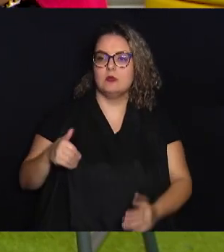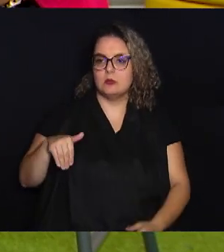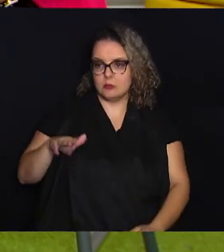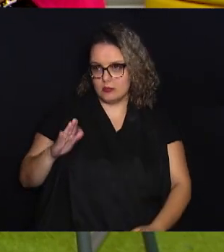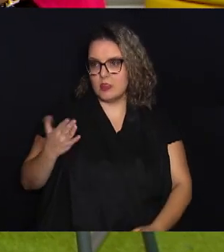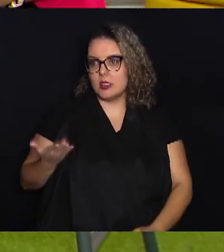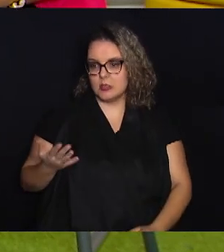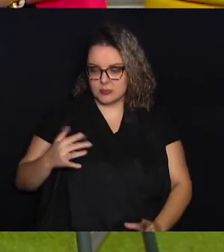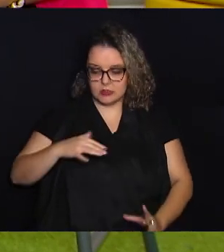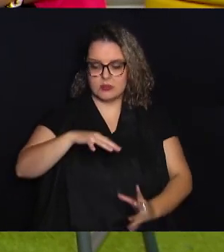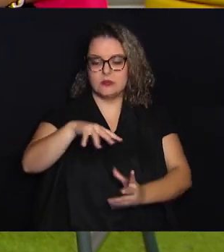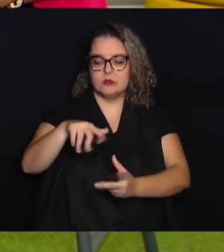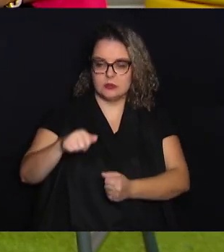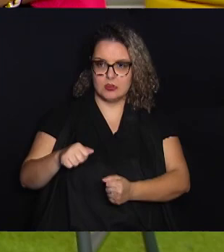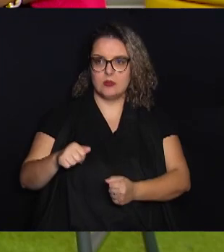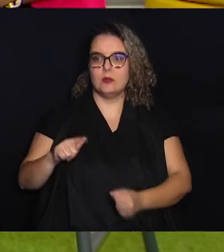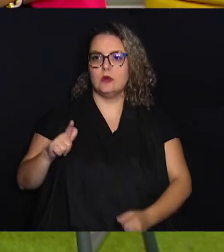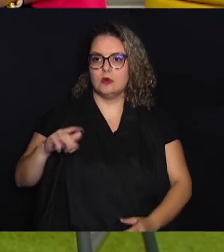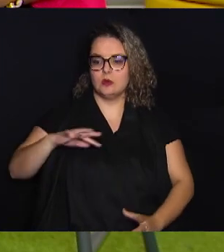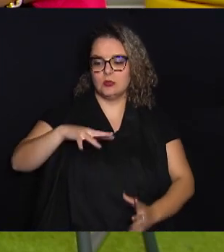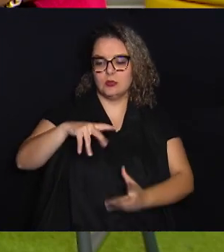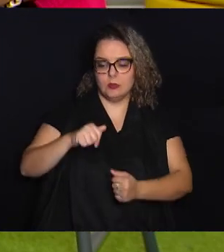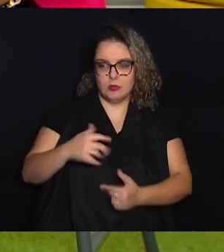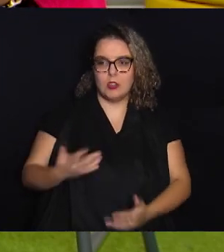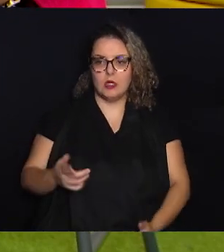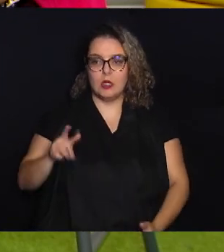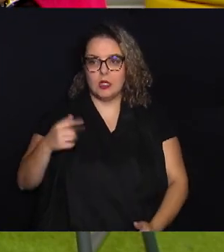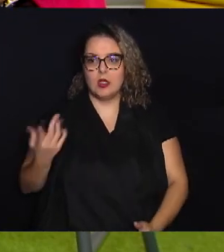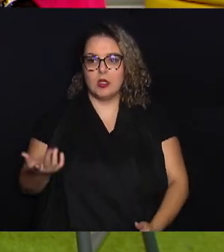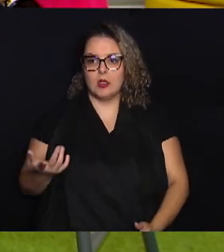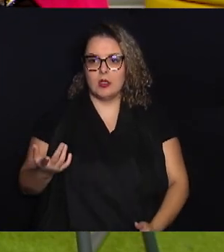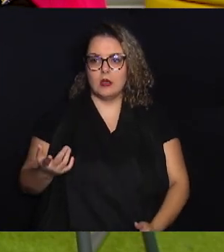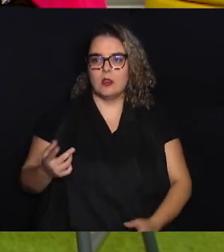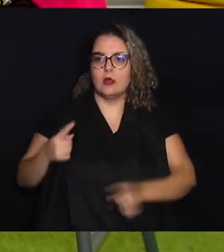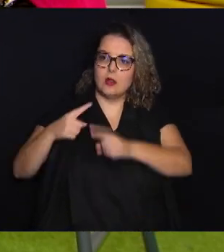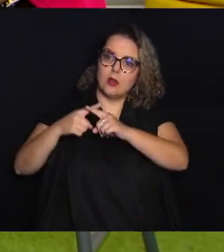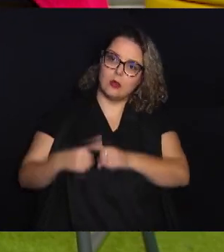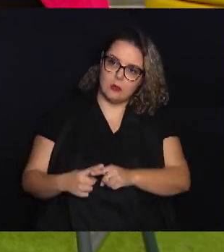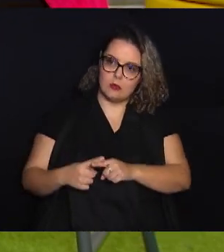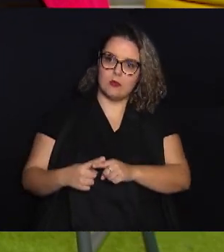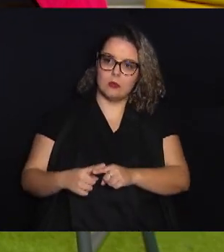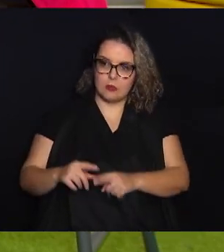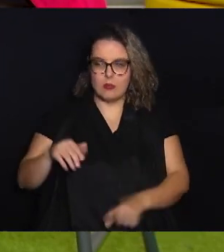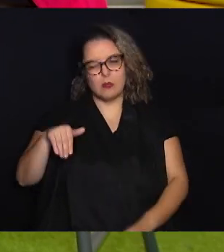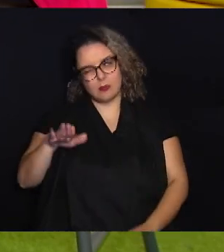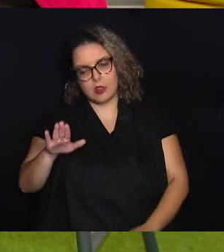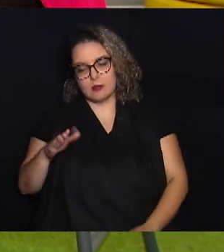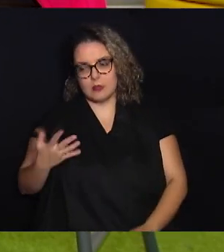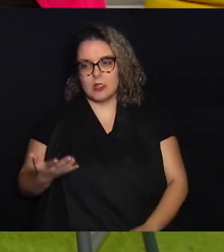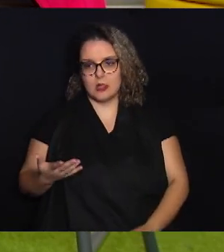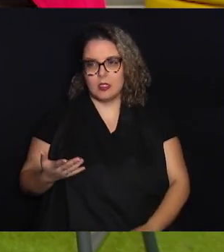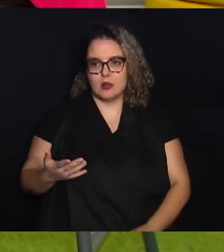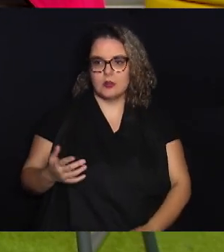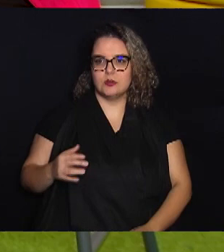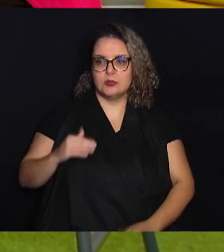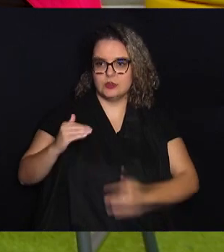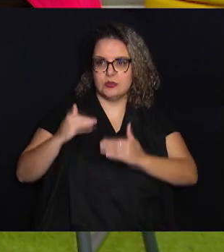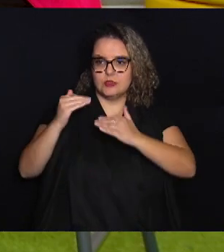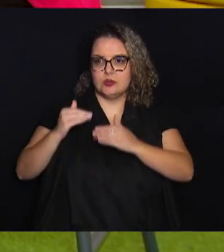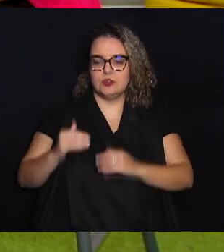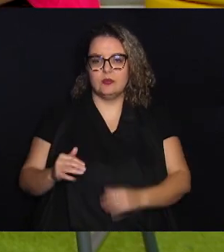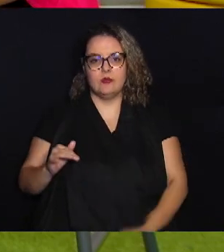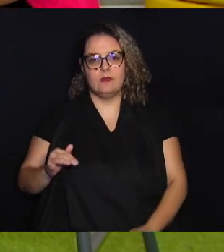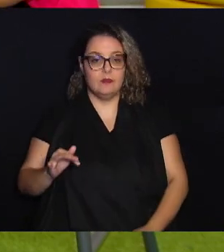cada vez mais esse mundo globalizado. Então é uma questão de competitividade, mas eu acho que para além disso, é por uma questão de